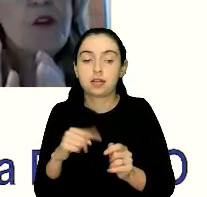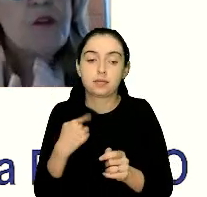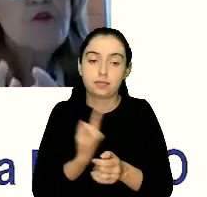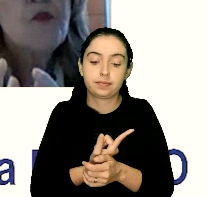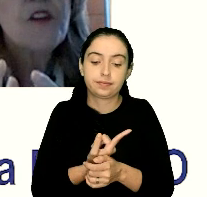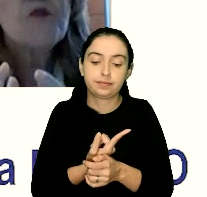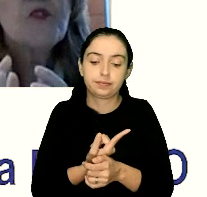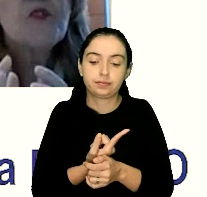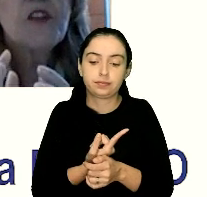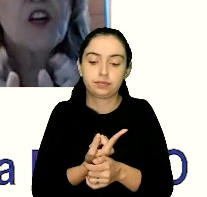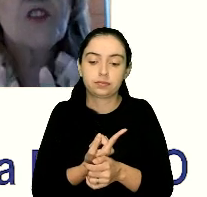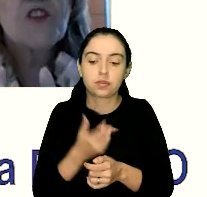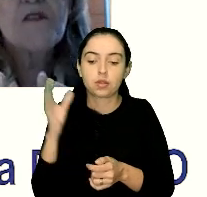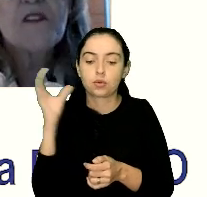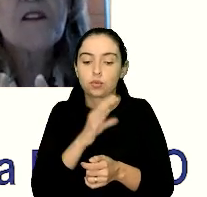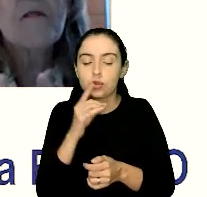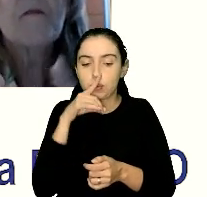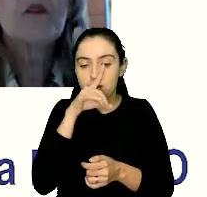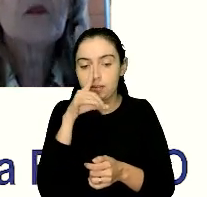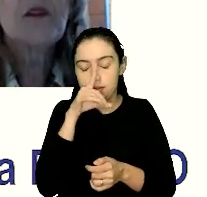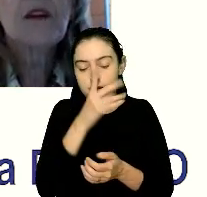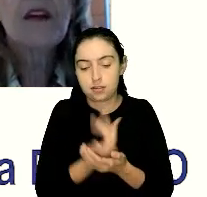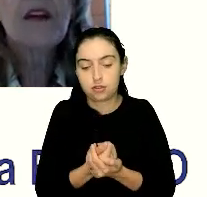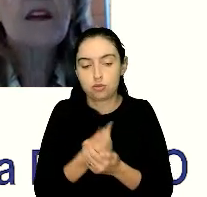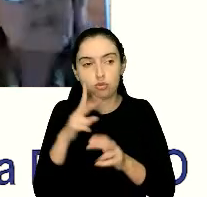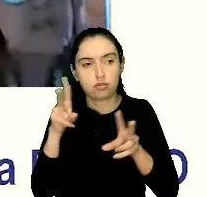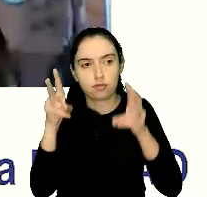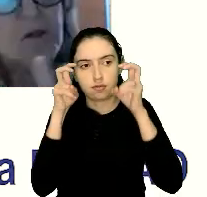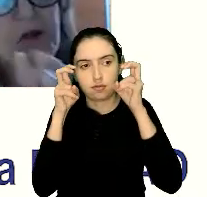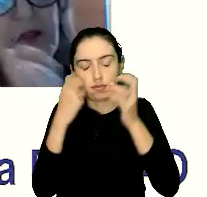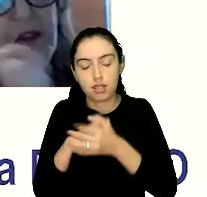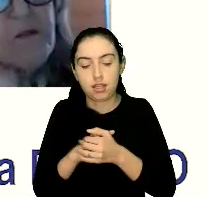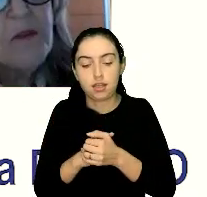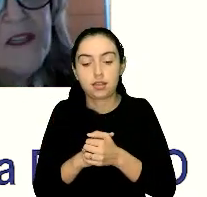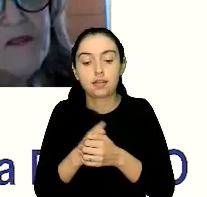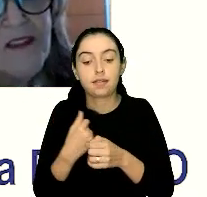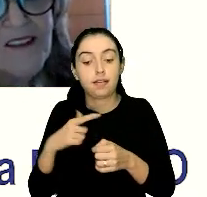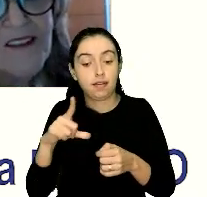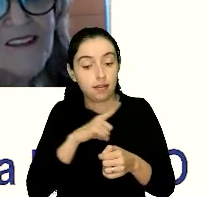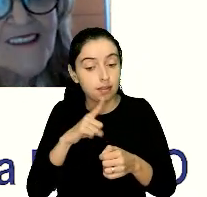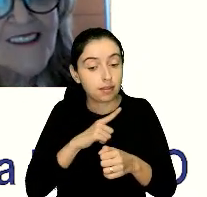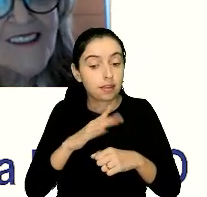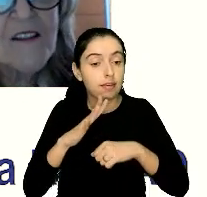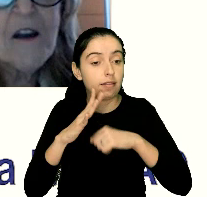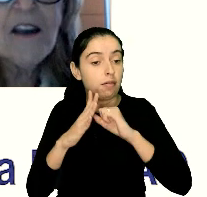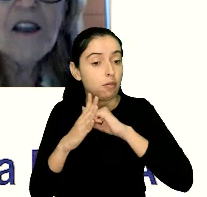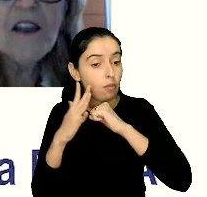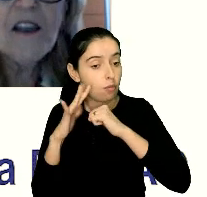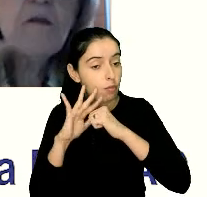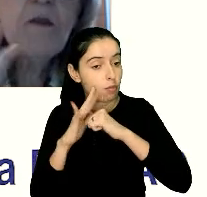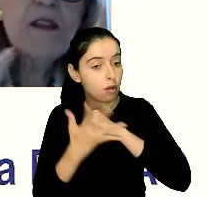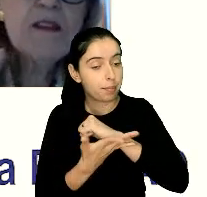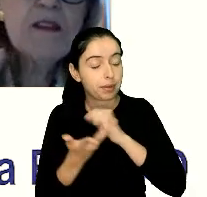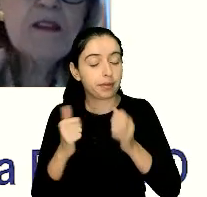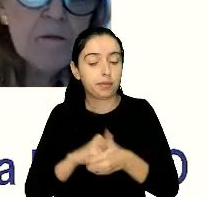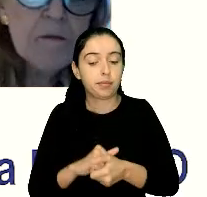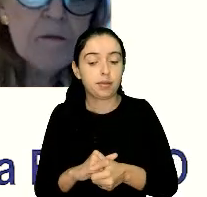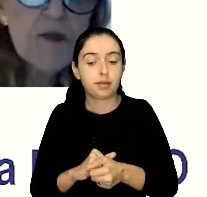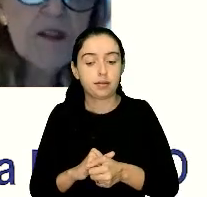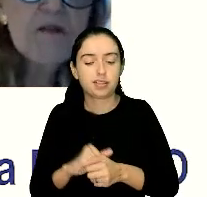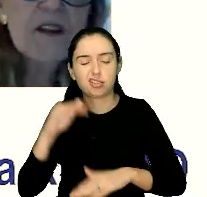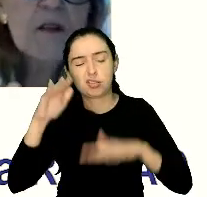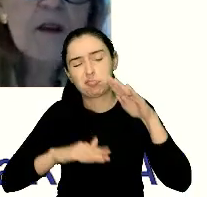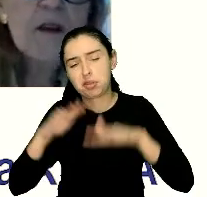Nós corremos o risco de deixar de ver que ainda estamos em pandemia, né? Então, vai